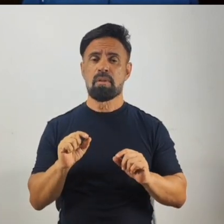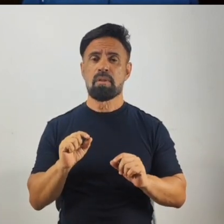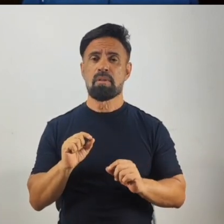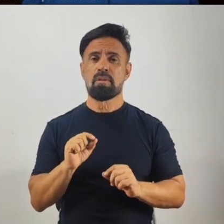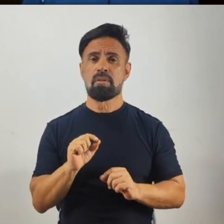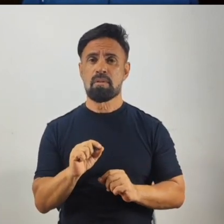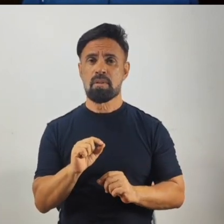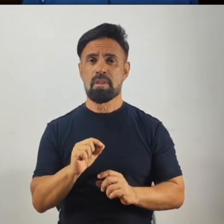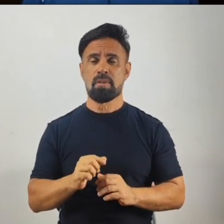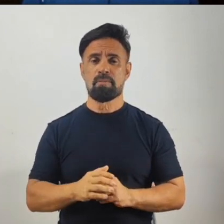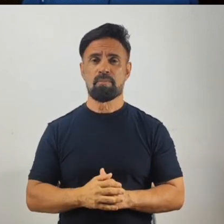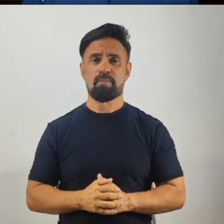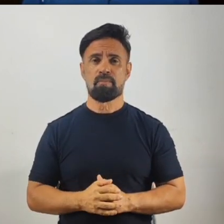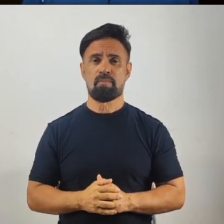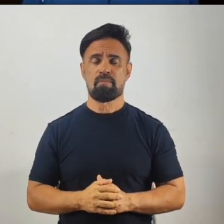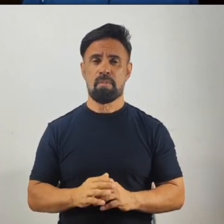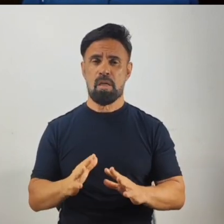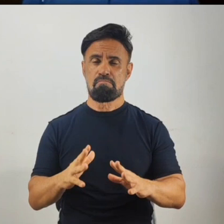de